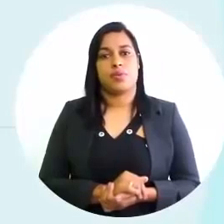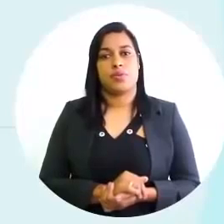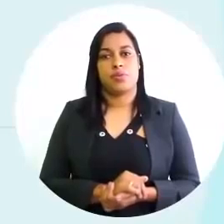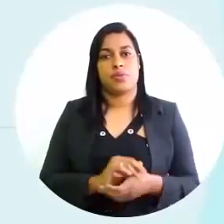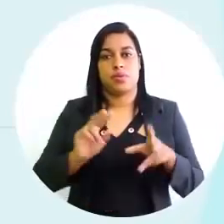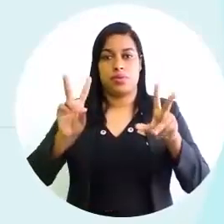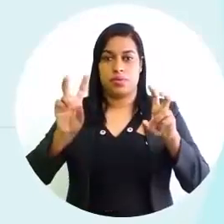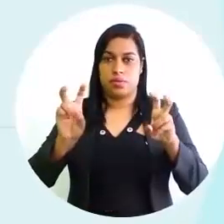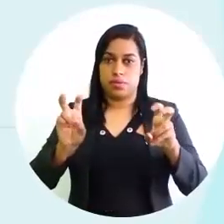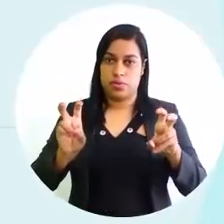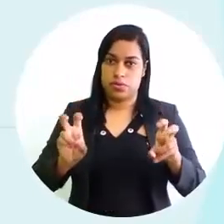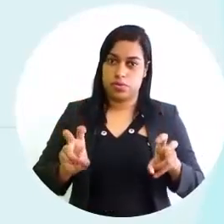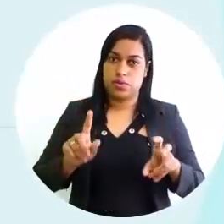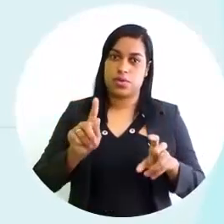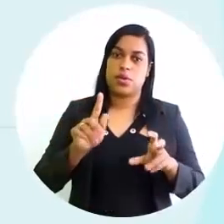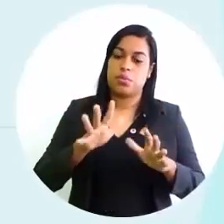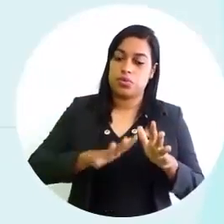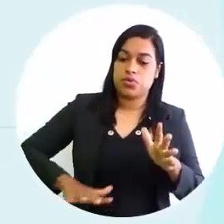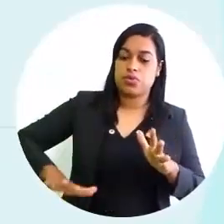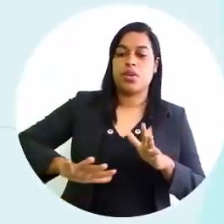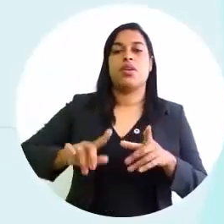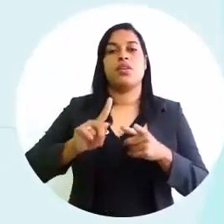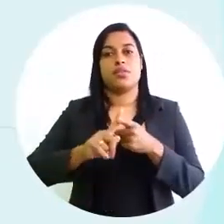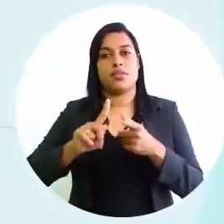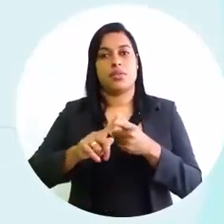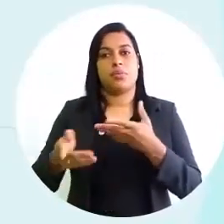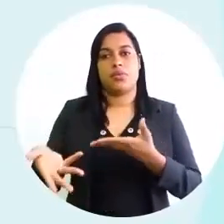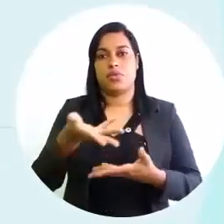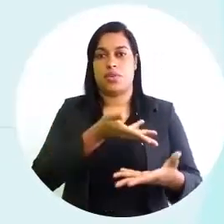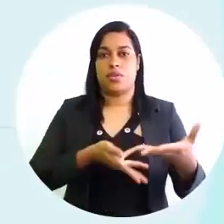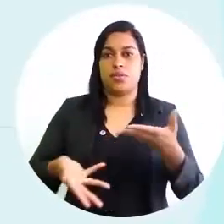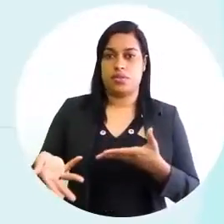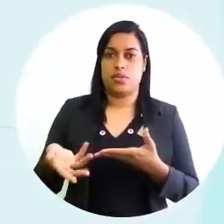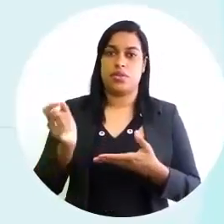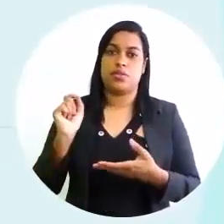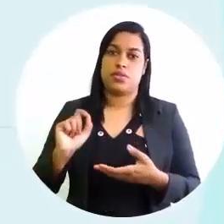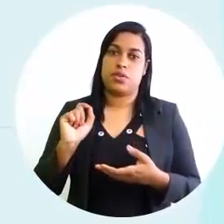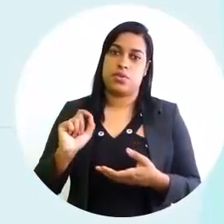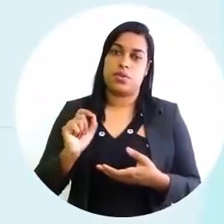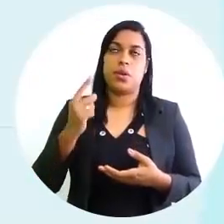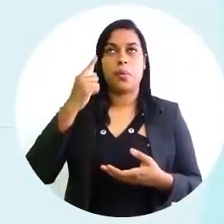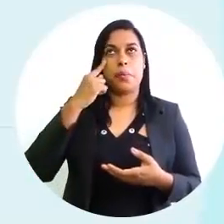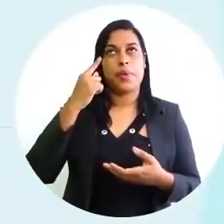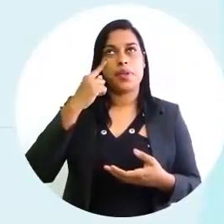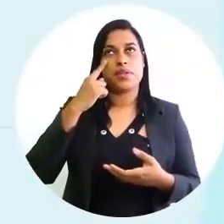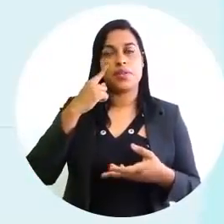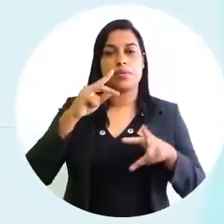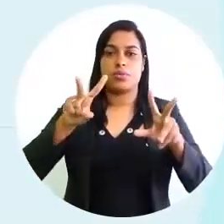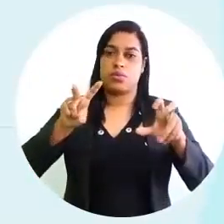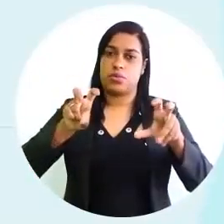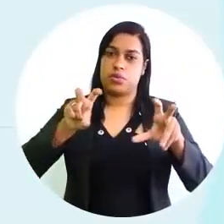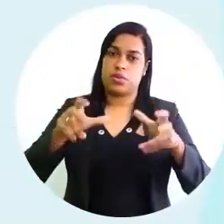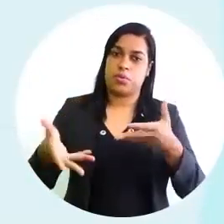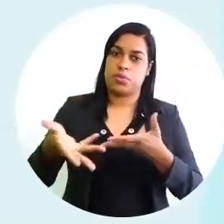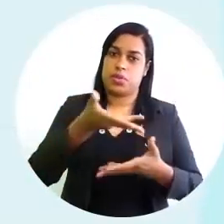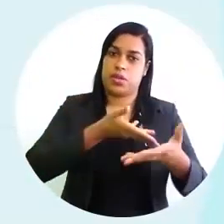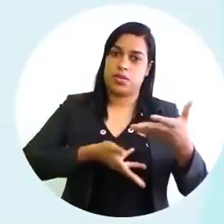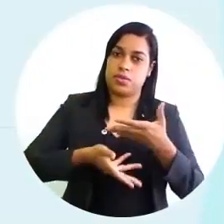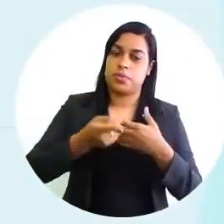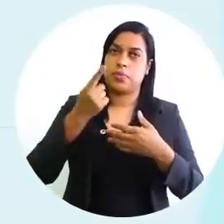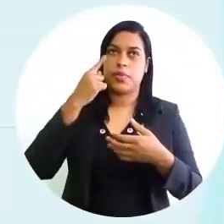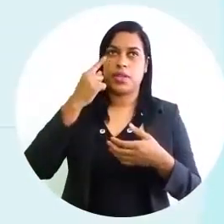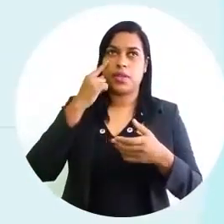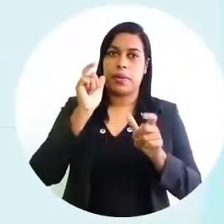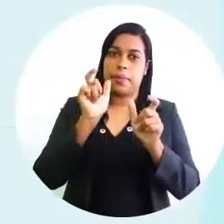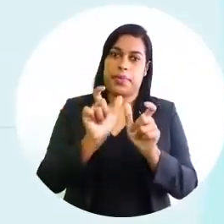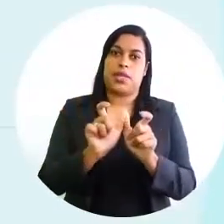dos termos gerais. E temos os termos relacionados, que aí nós, quando pensamos em um tipo de relacionamento, quando nós pensamos